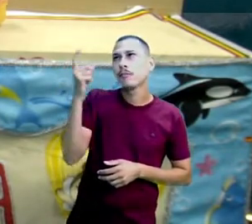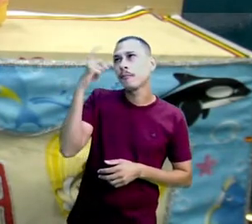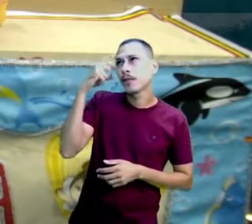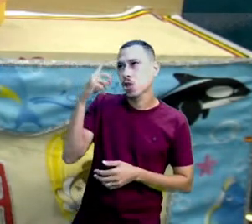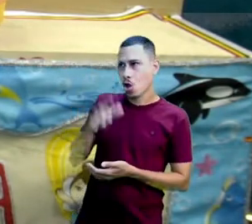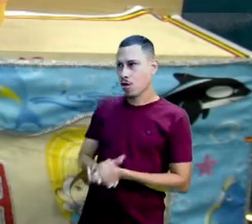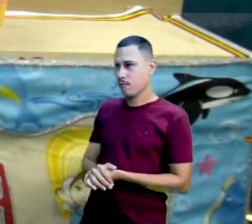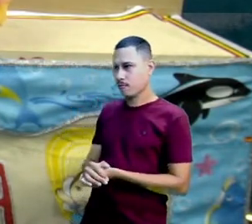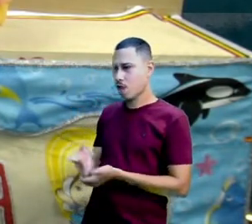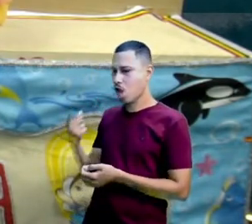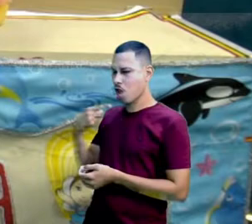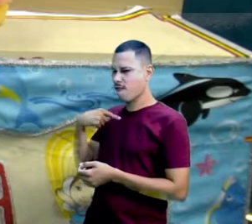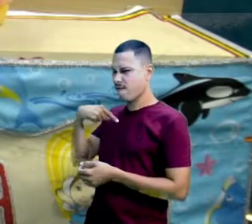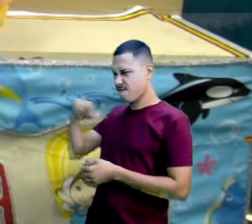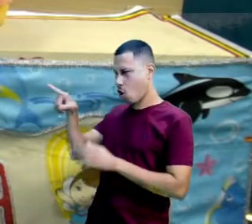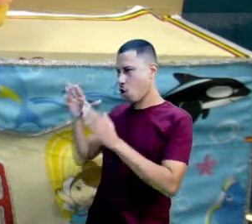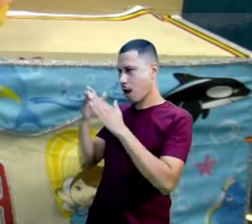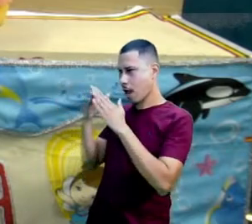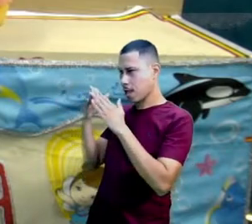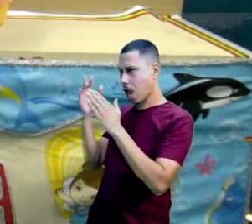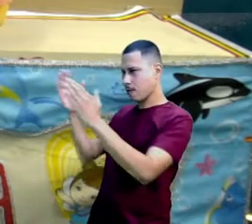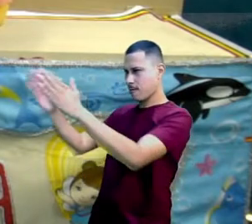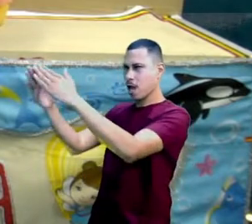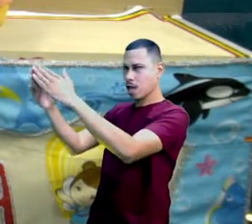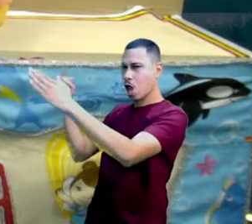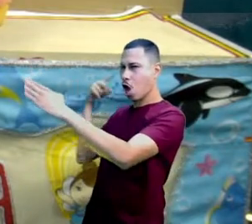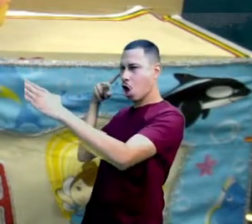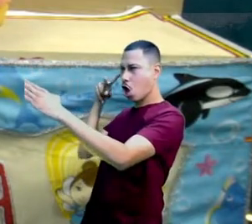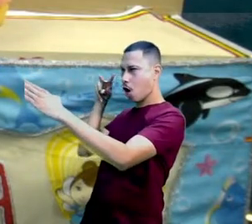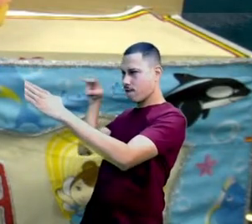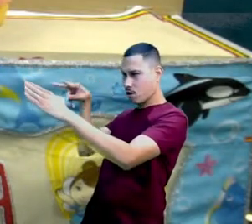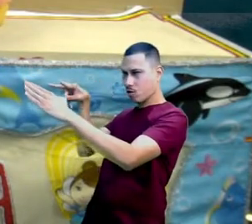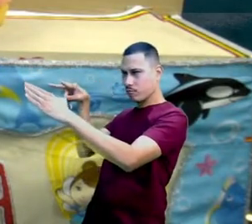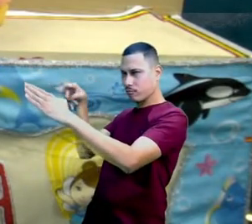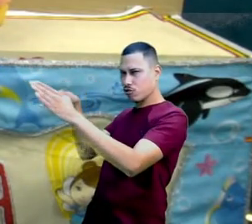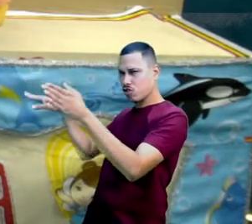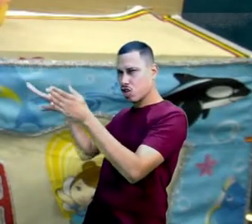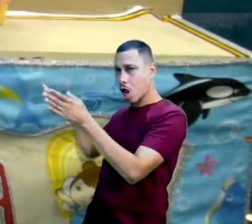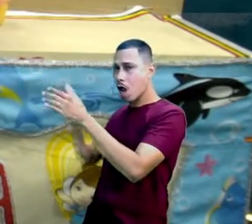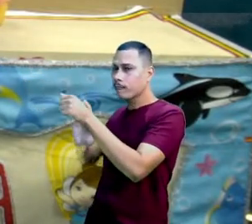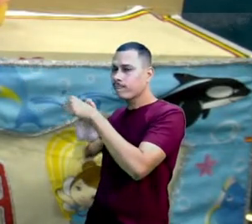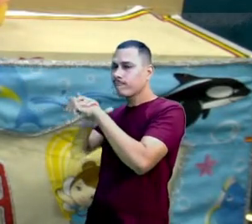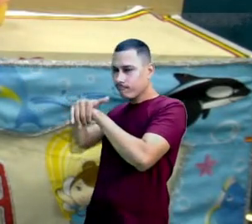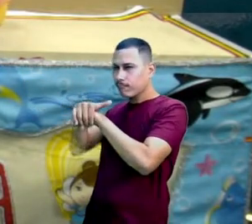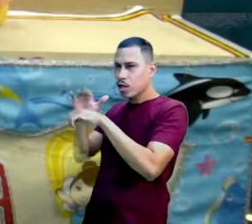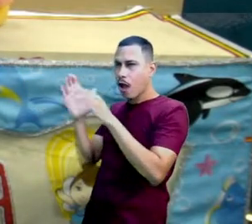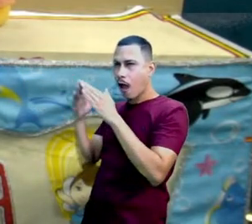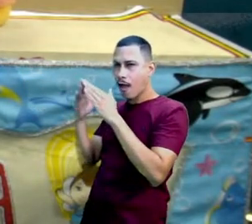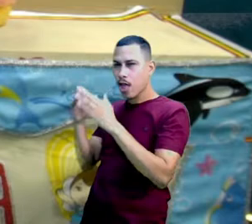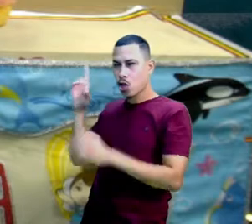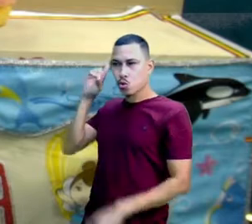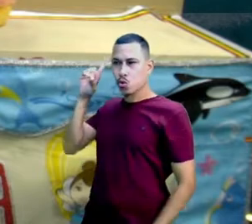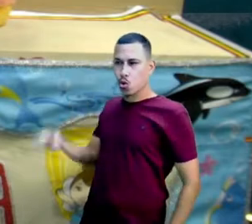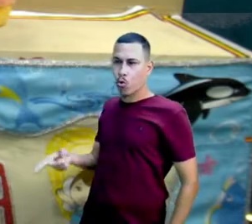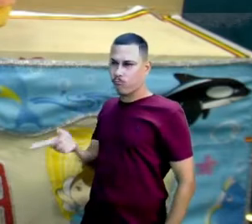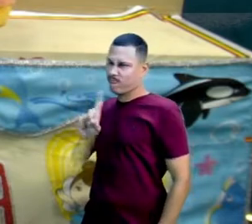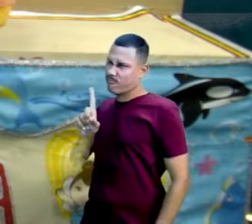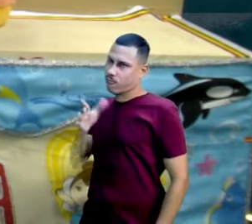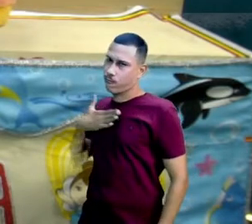aquela casa ali muito bonita, vou morar lá, vou chegar lá à noite e o dono não vai me